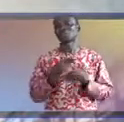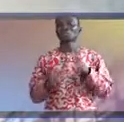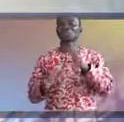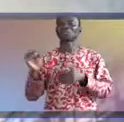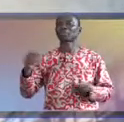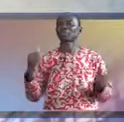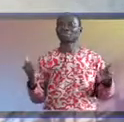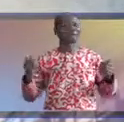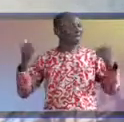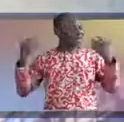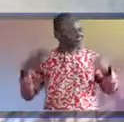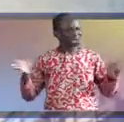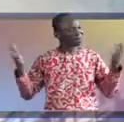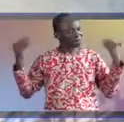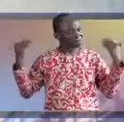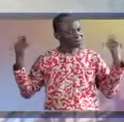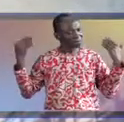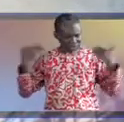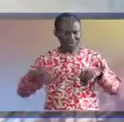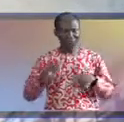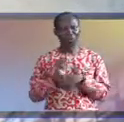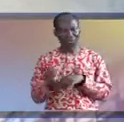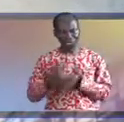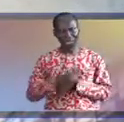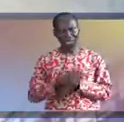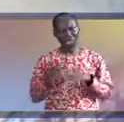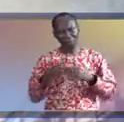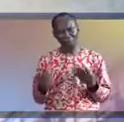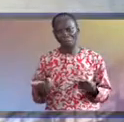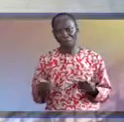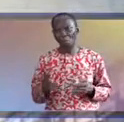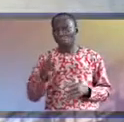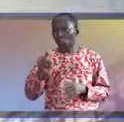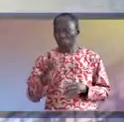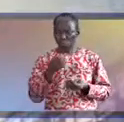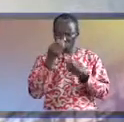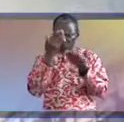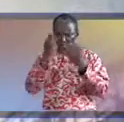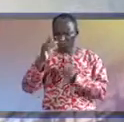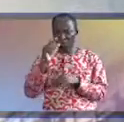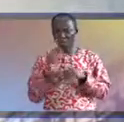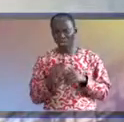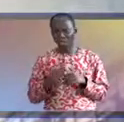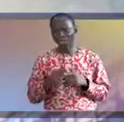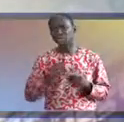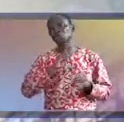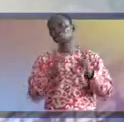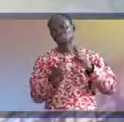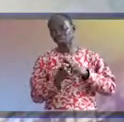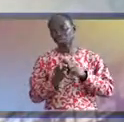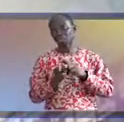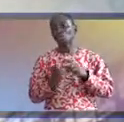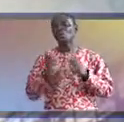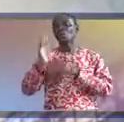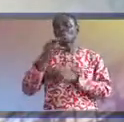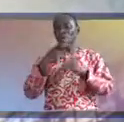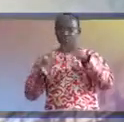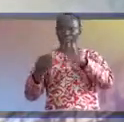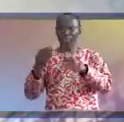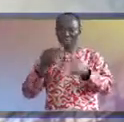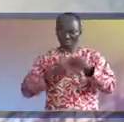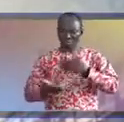eye adwuma de besi nda adwuma eye ne se se woyɛ ositi na odo homa honhom no ewo